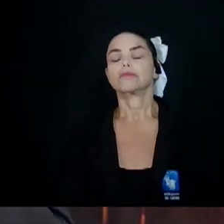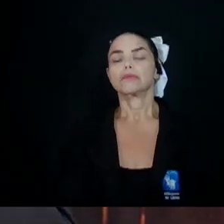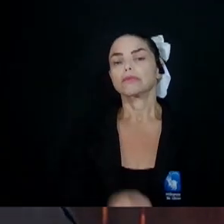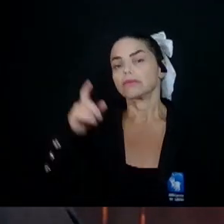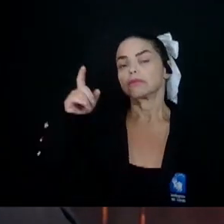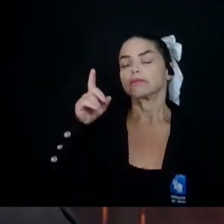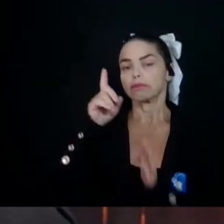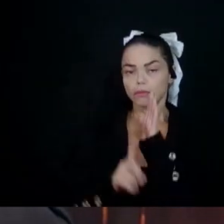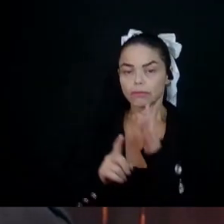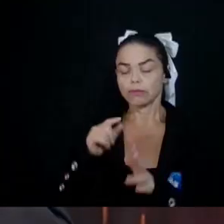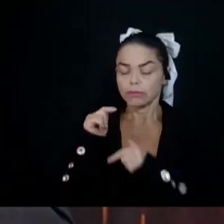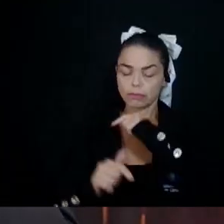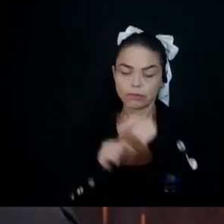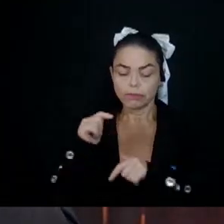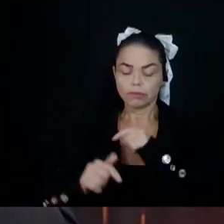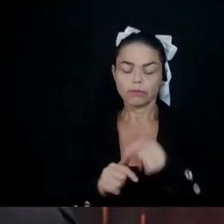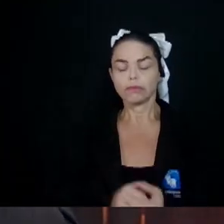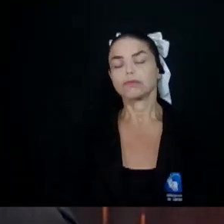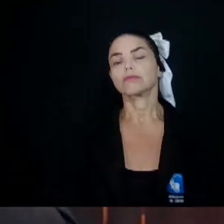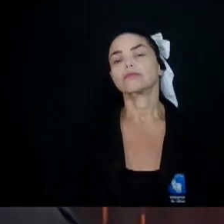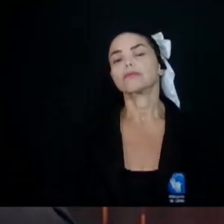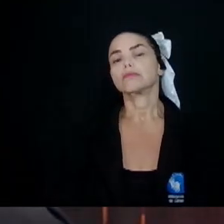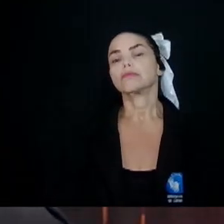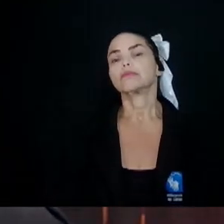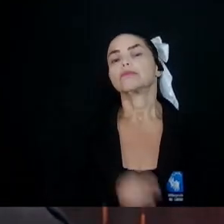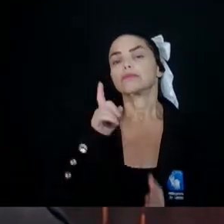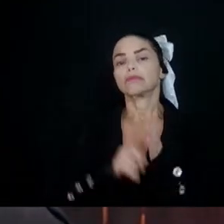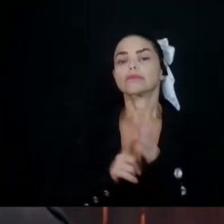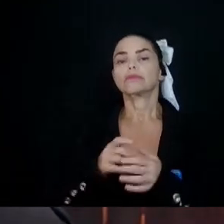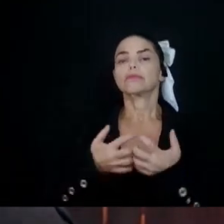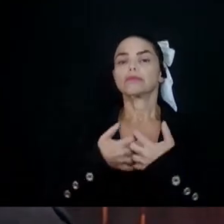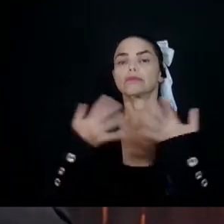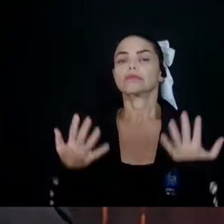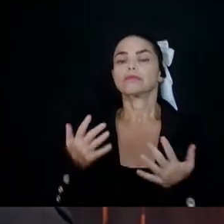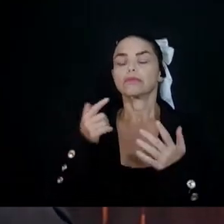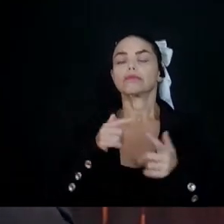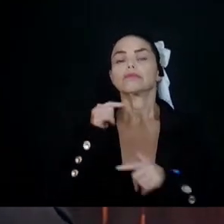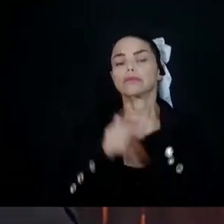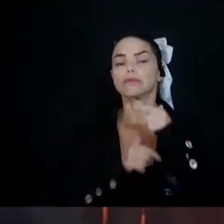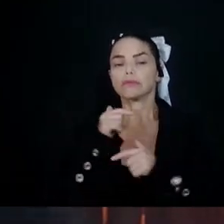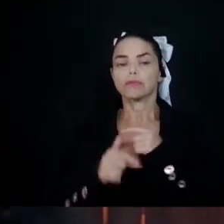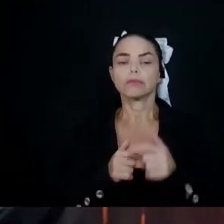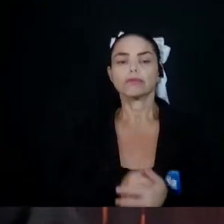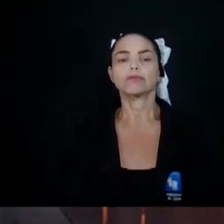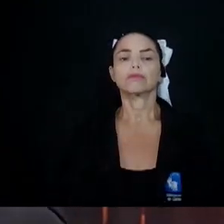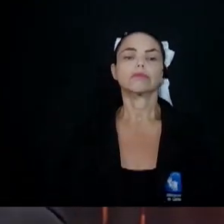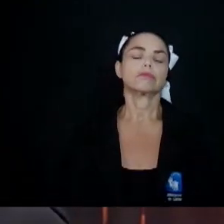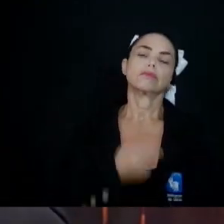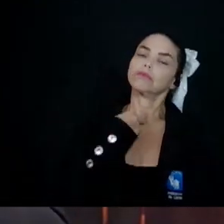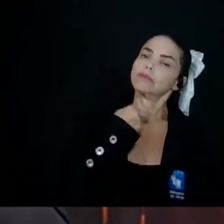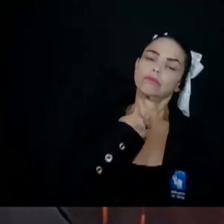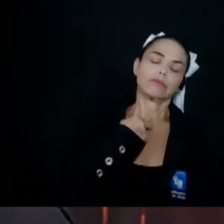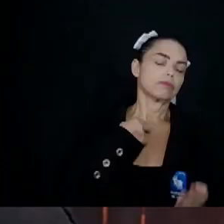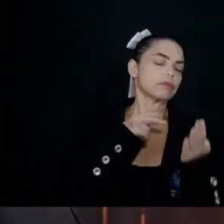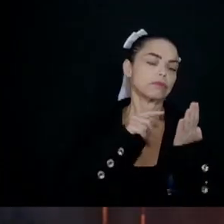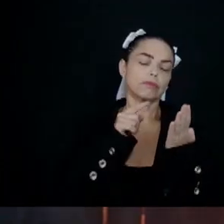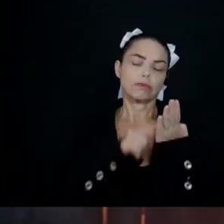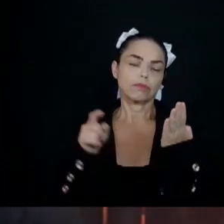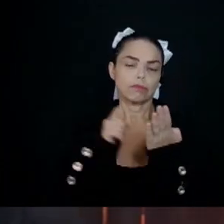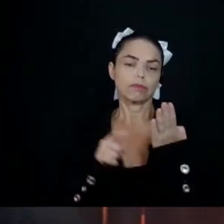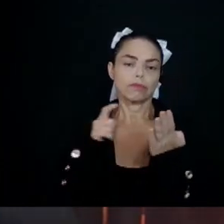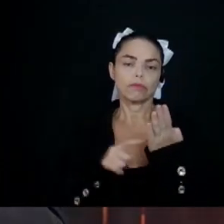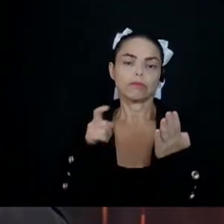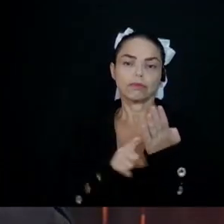trabalhista, né, fazendo um paralelo aqui, o direito à desconexão do trabalhador. Sim. Né, que ele não pode ficar conectado o tempo todo, ele tem que ter